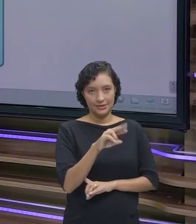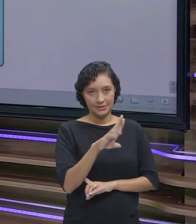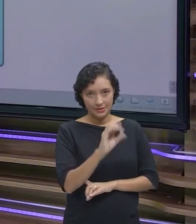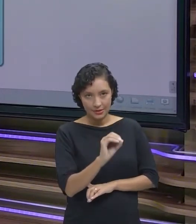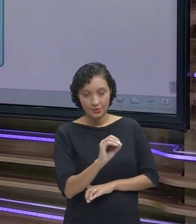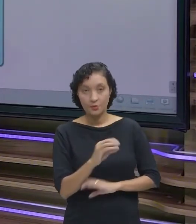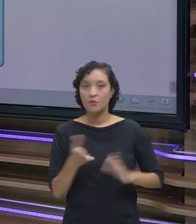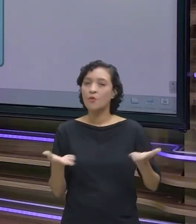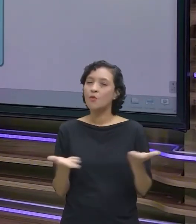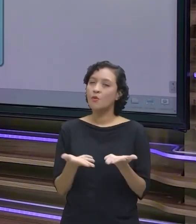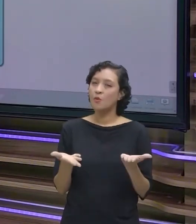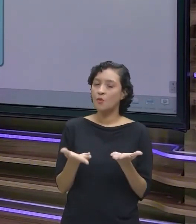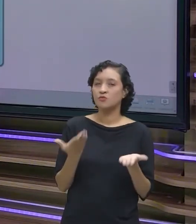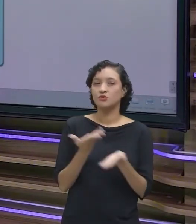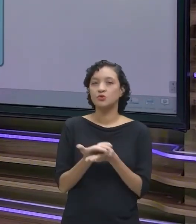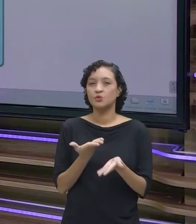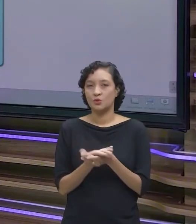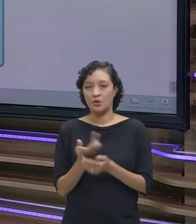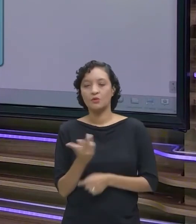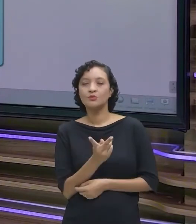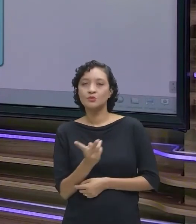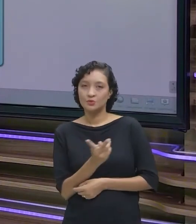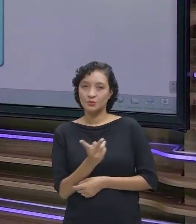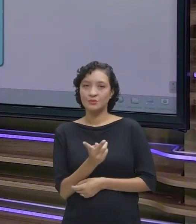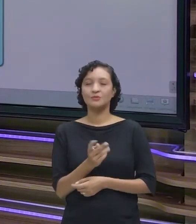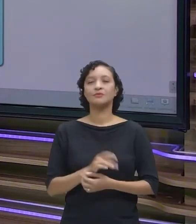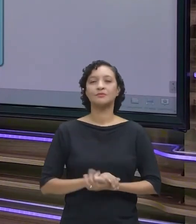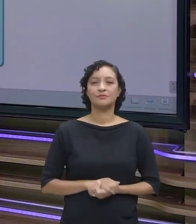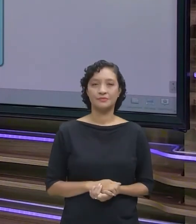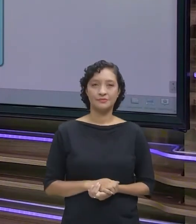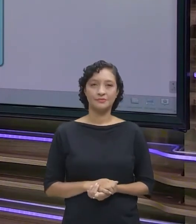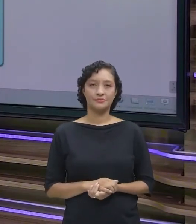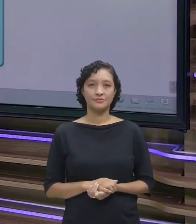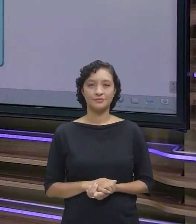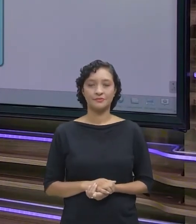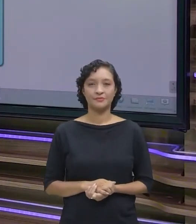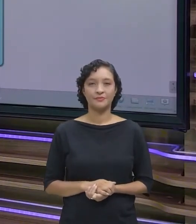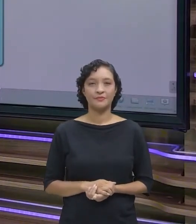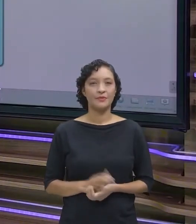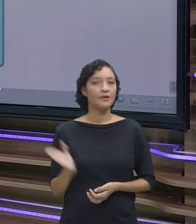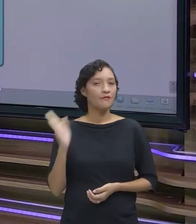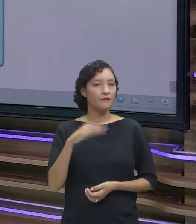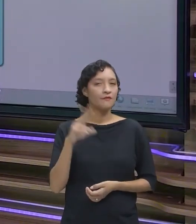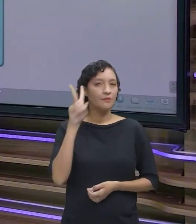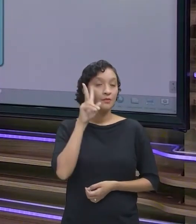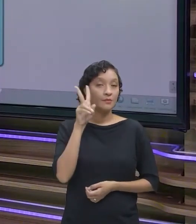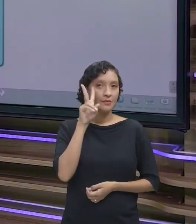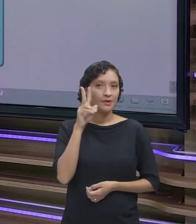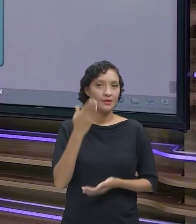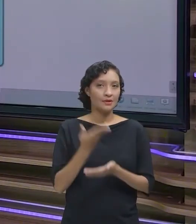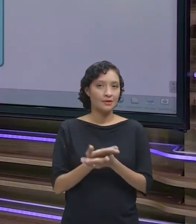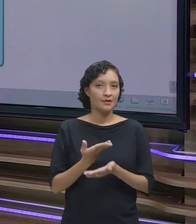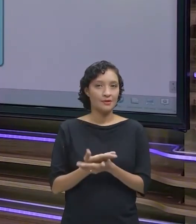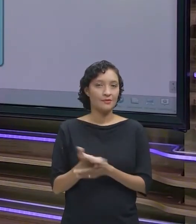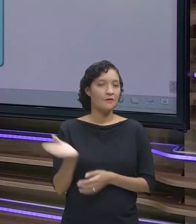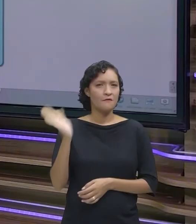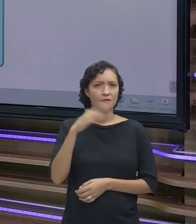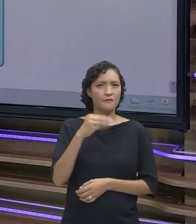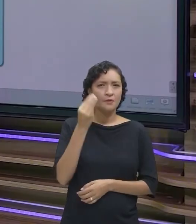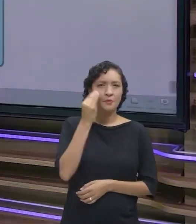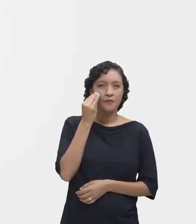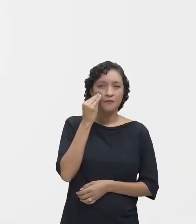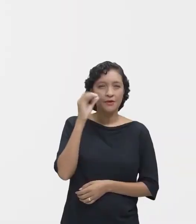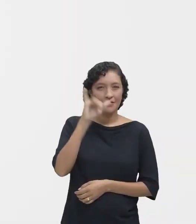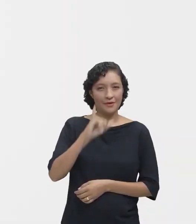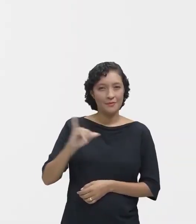estamos estudando bem o cone e o cilindro, né? Vamos relembrar nossa aula? Vamos lá ver as imagens que nós